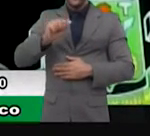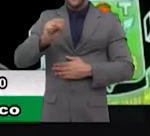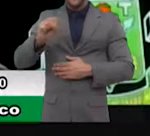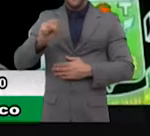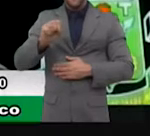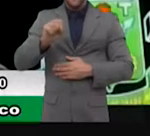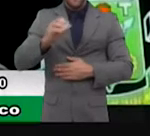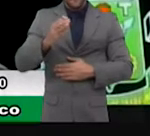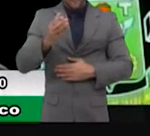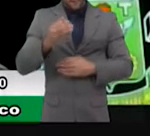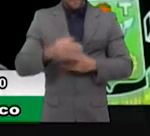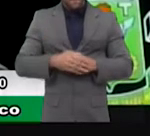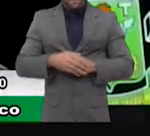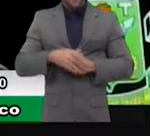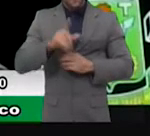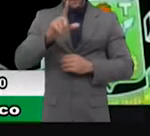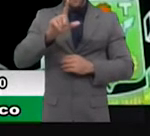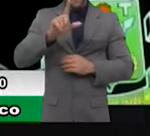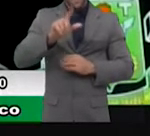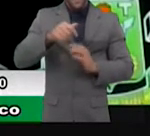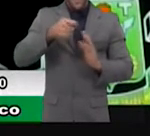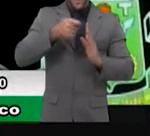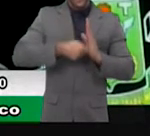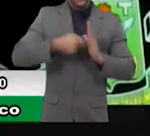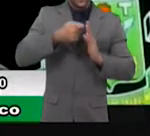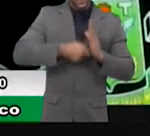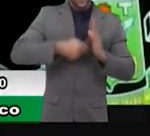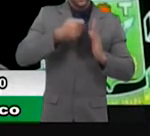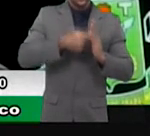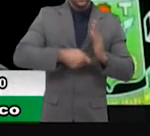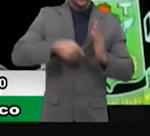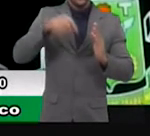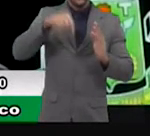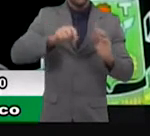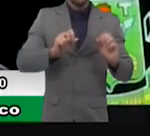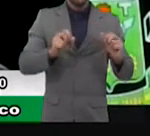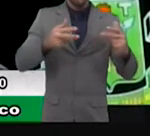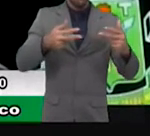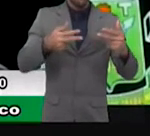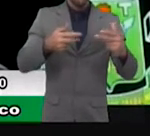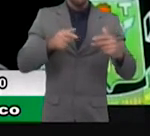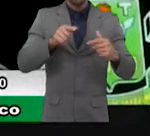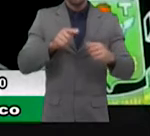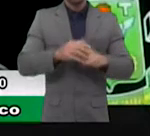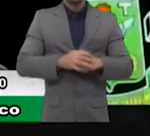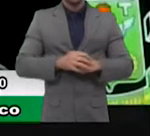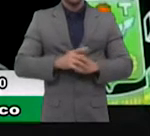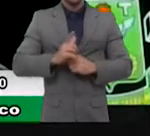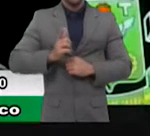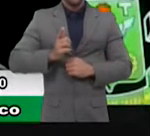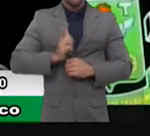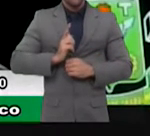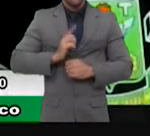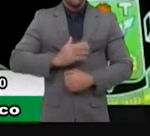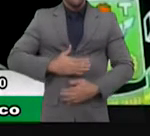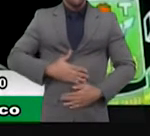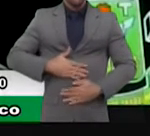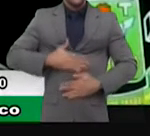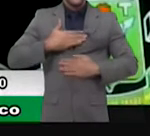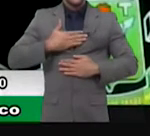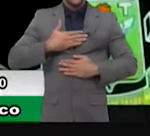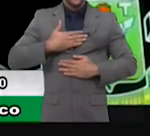Excelência é um lutador desta casa também. Vossa Excelência está tendo o privilégio de ir para o